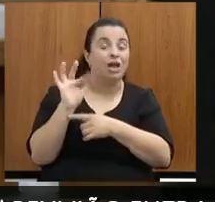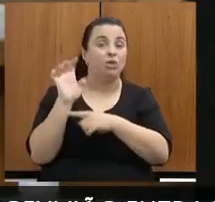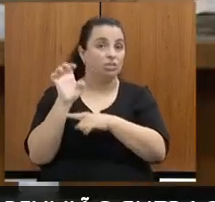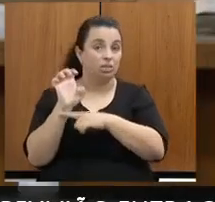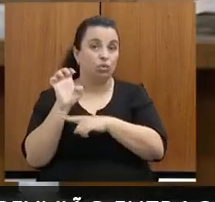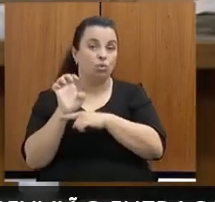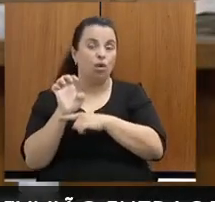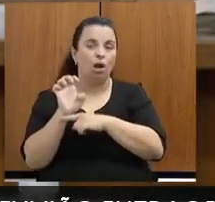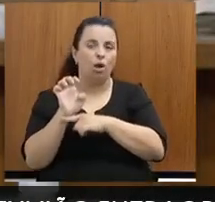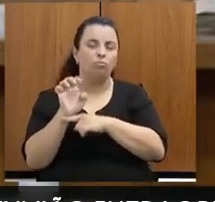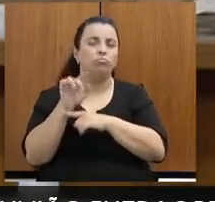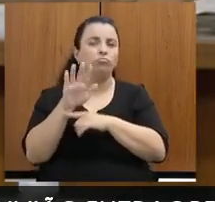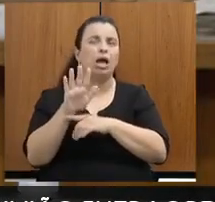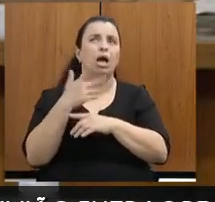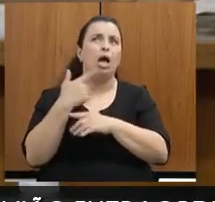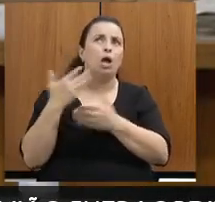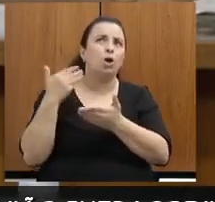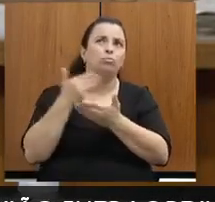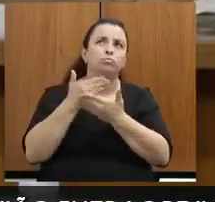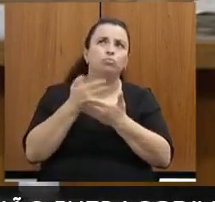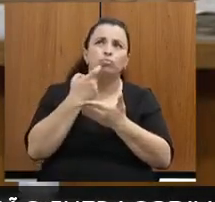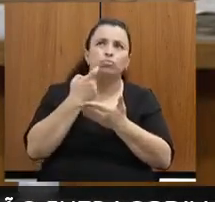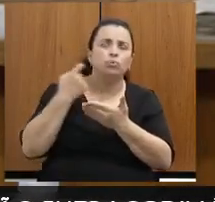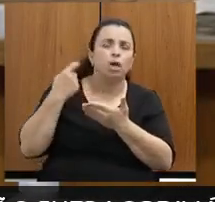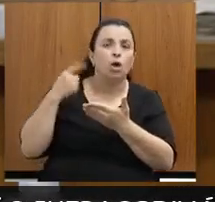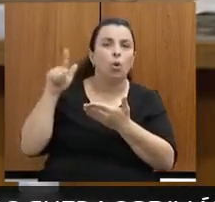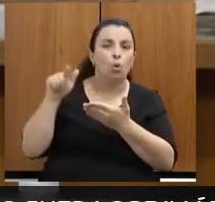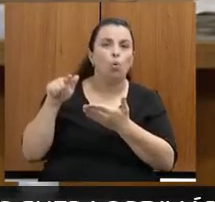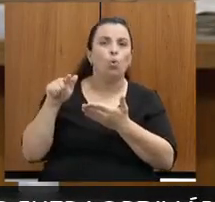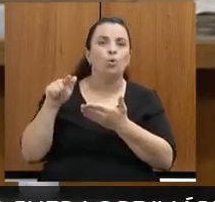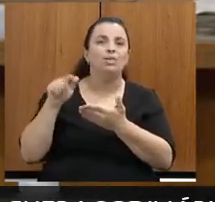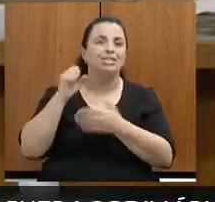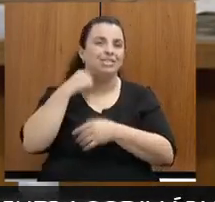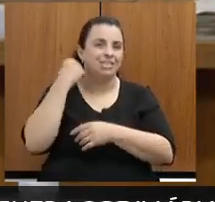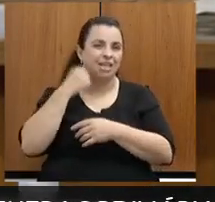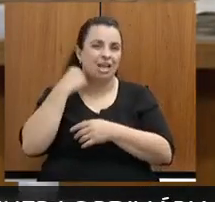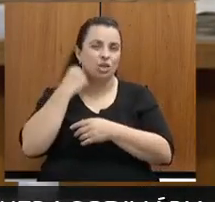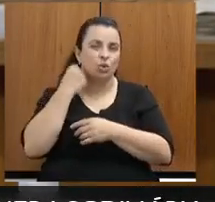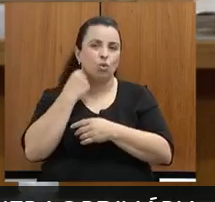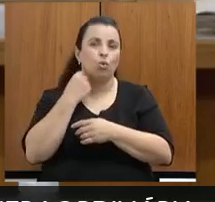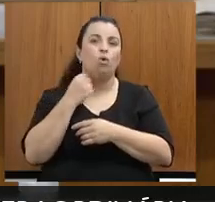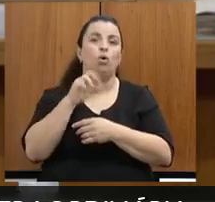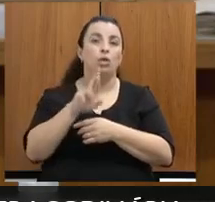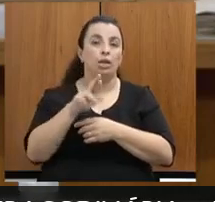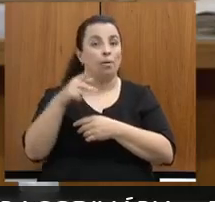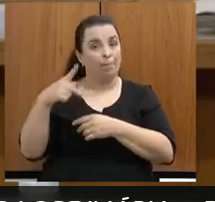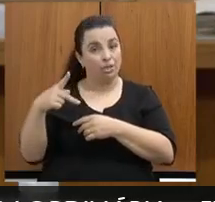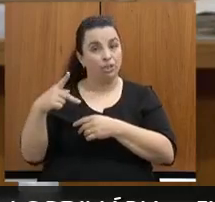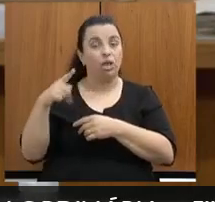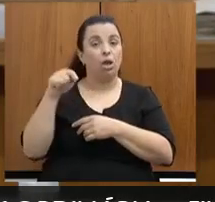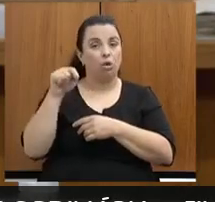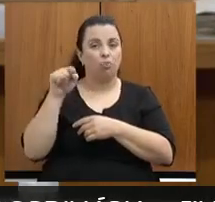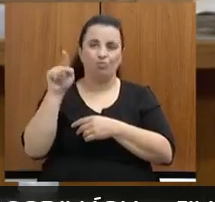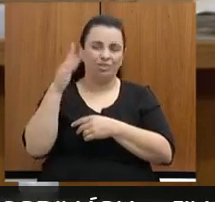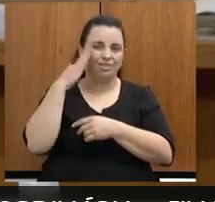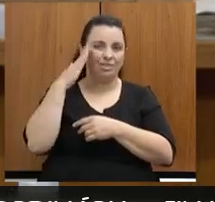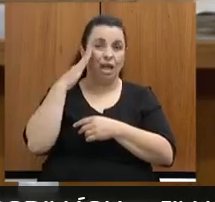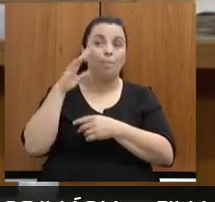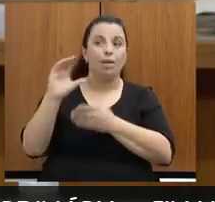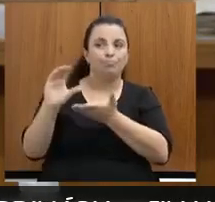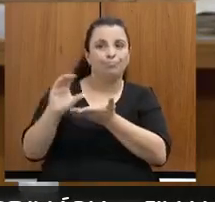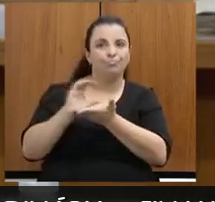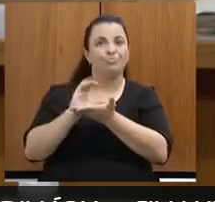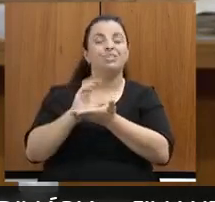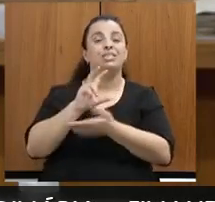agora recentemente com o apoio do Senador Rodrigo Pacheco ele chance Silveira conseguimos aí no seu muito bem sabe disso né 50